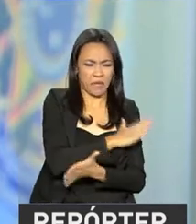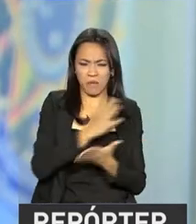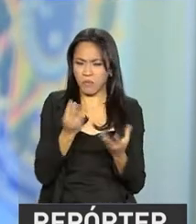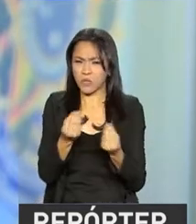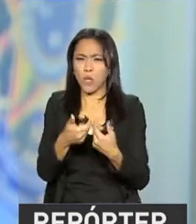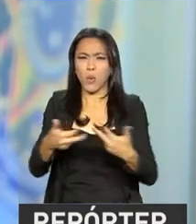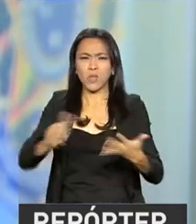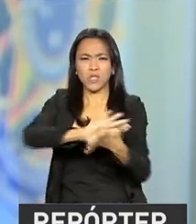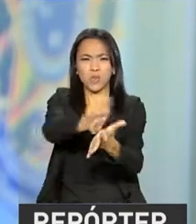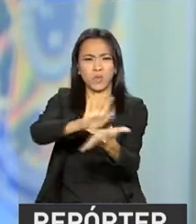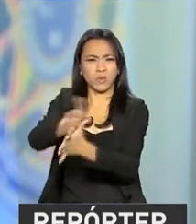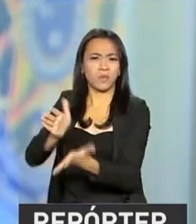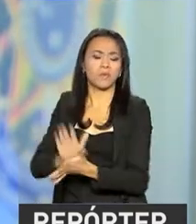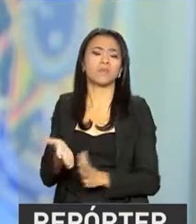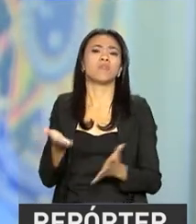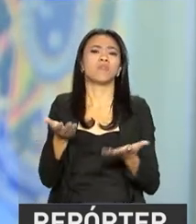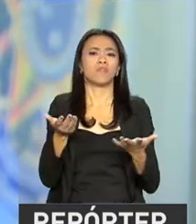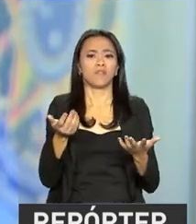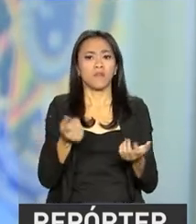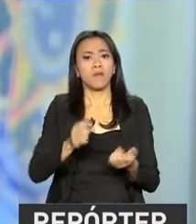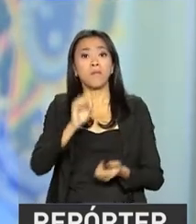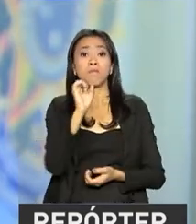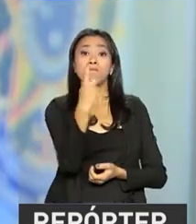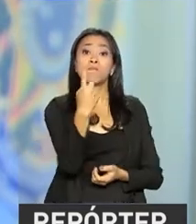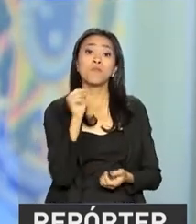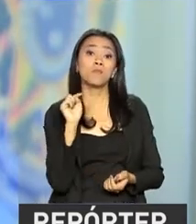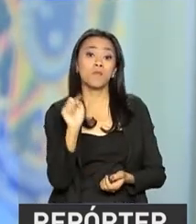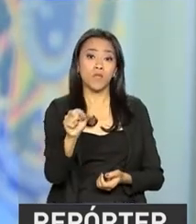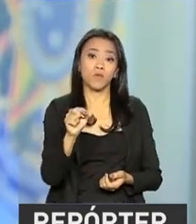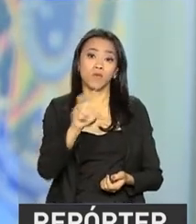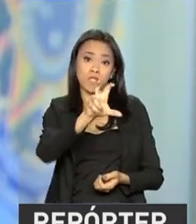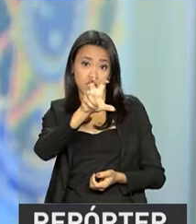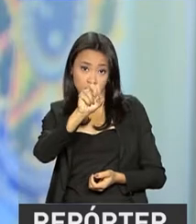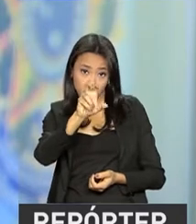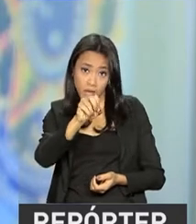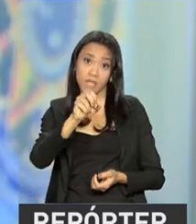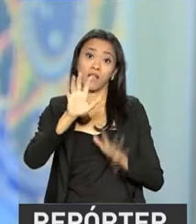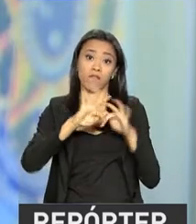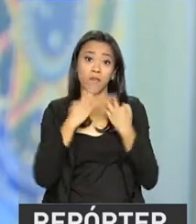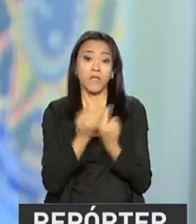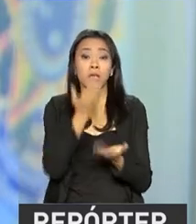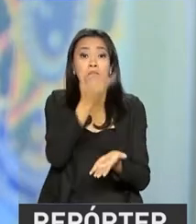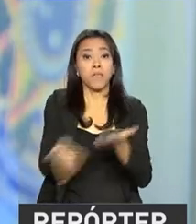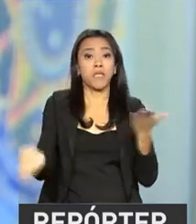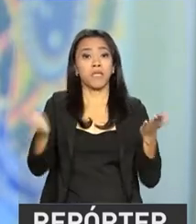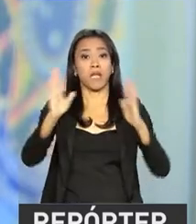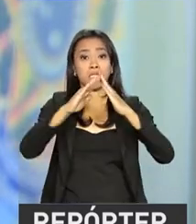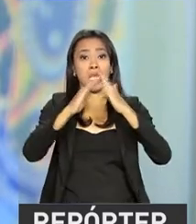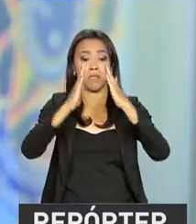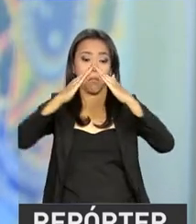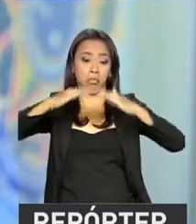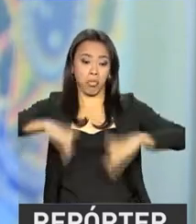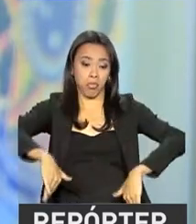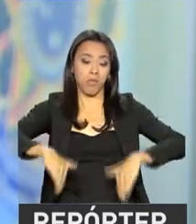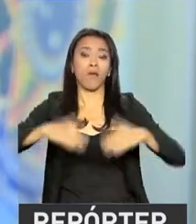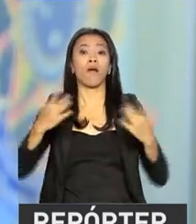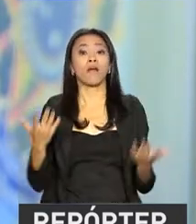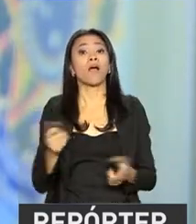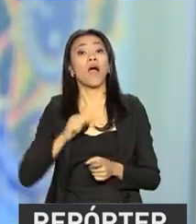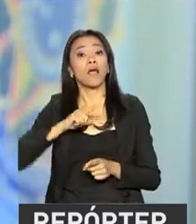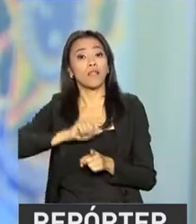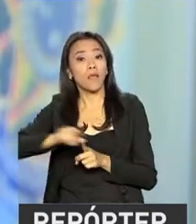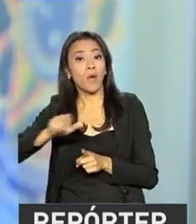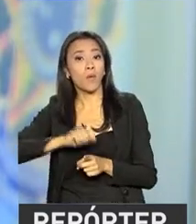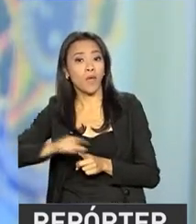vocês terem uma idéia 1.050 famílias perderam suas casas a prefeitura está atendendo com aluguel social e